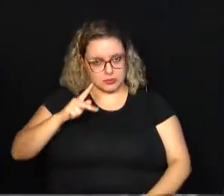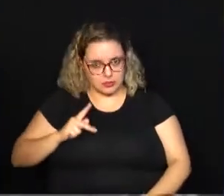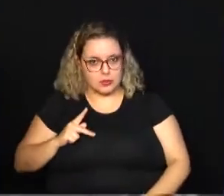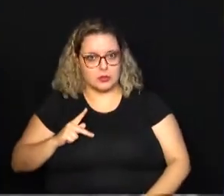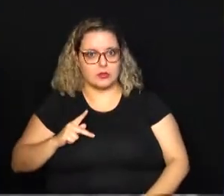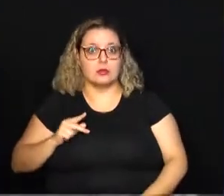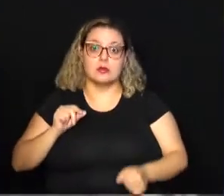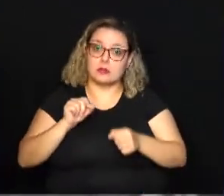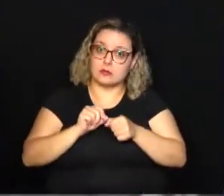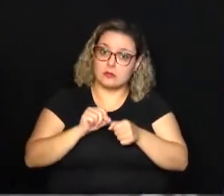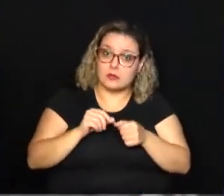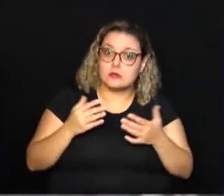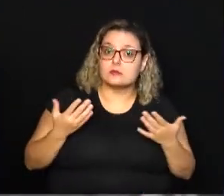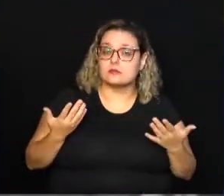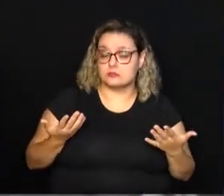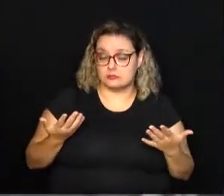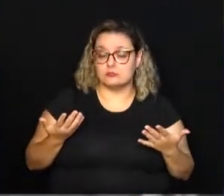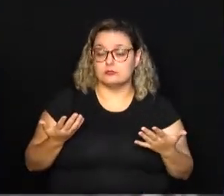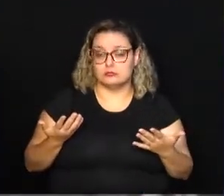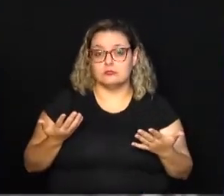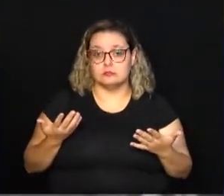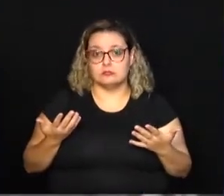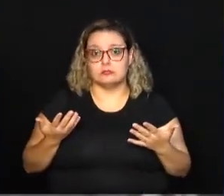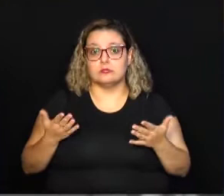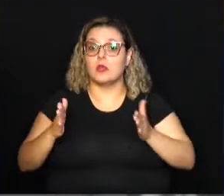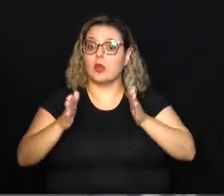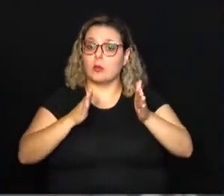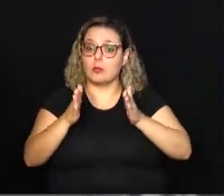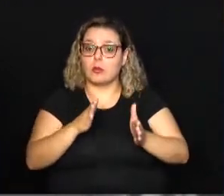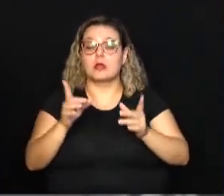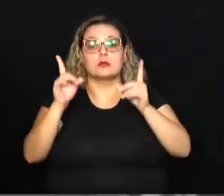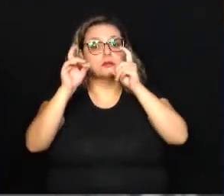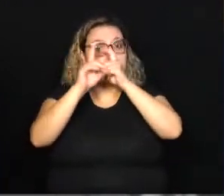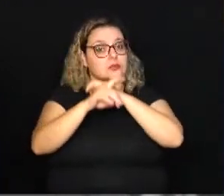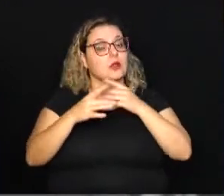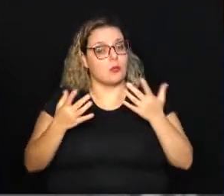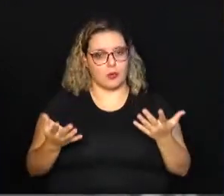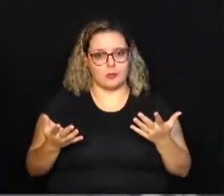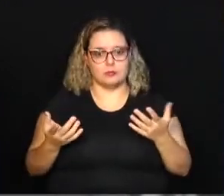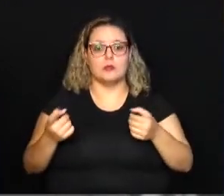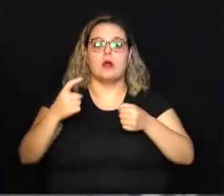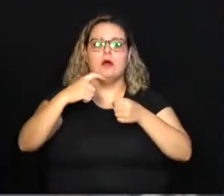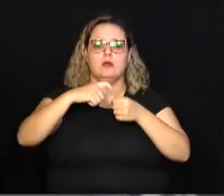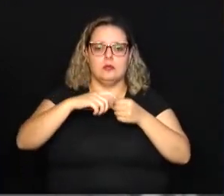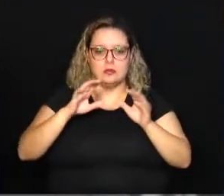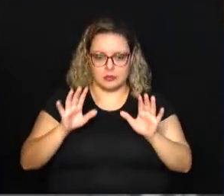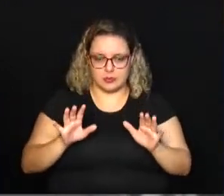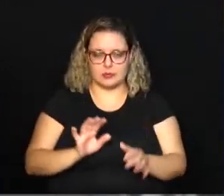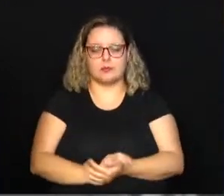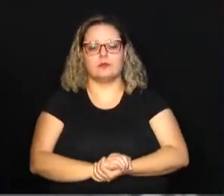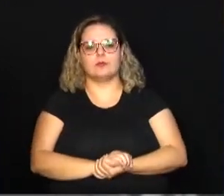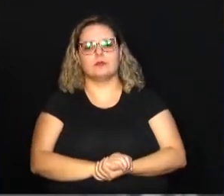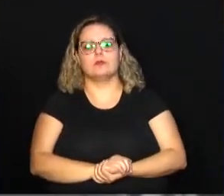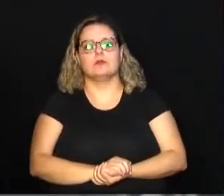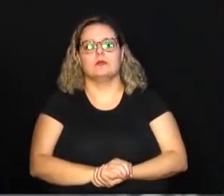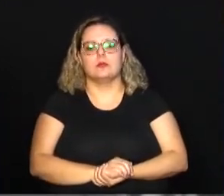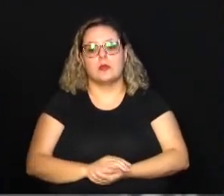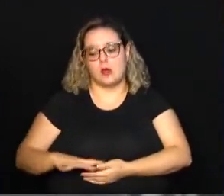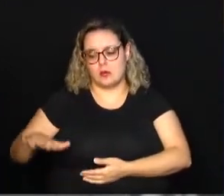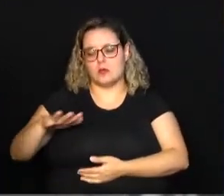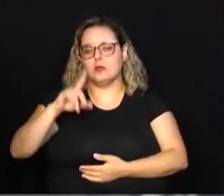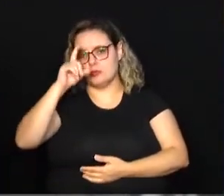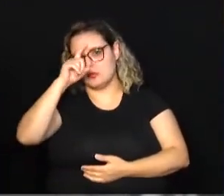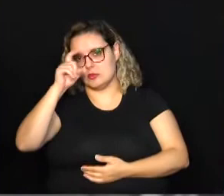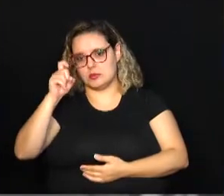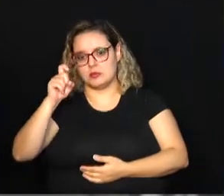ser feito. Então, é uma situação complicada essa. Bom, voltando à coisa, o Hospital Metropolitano, então,